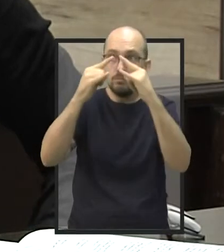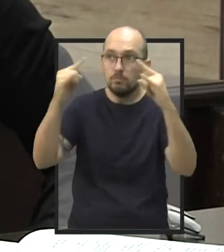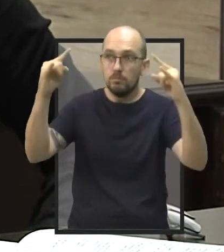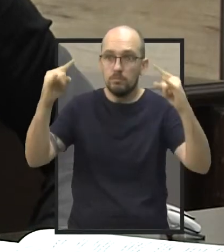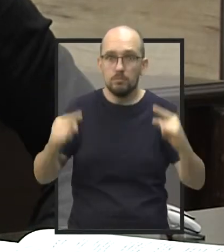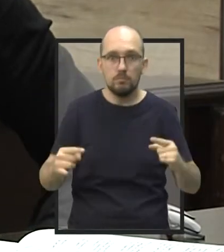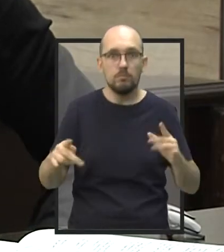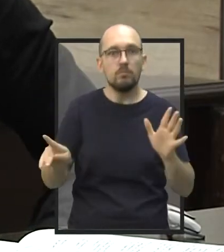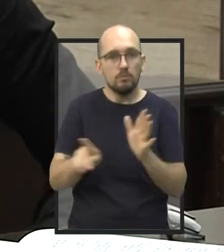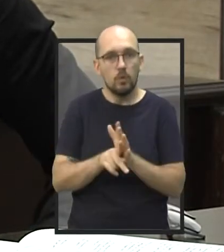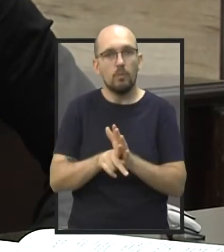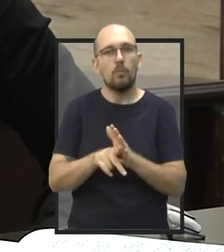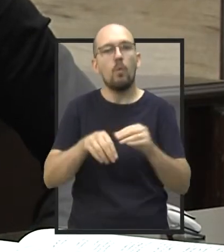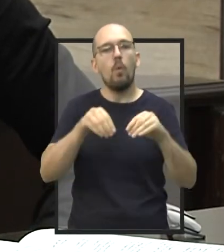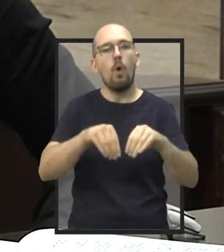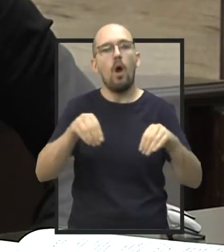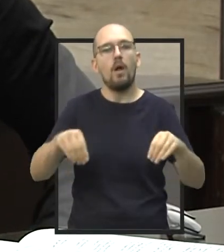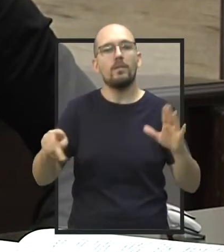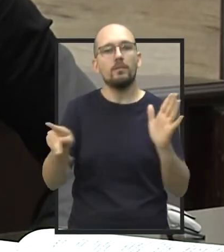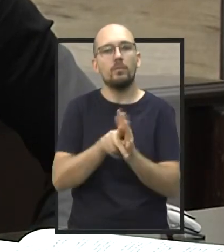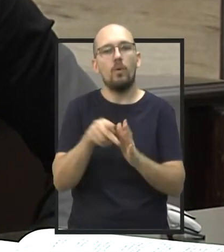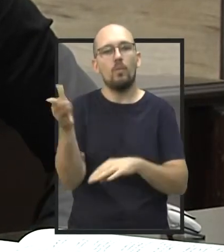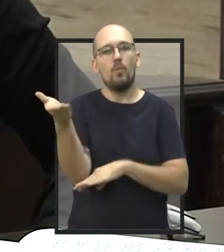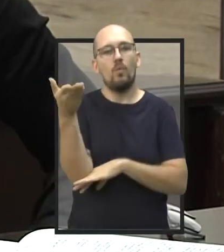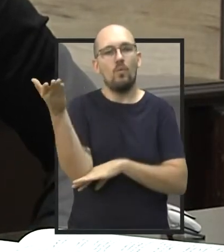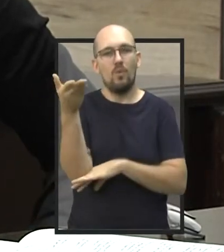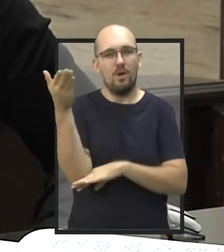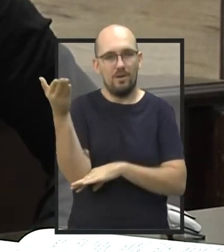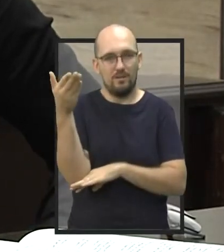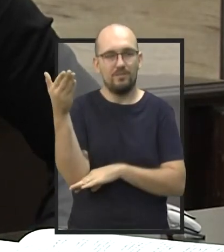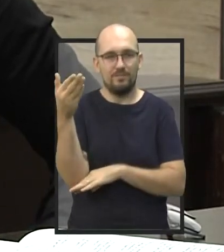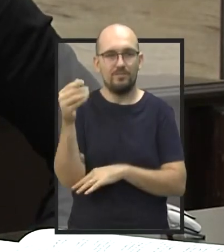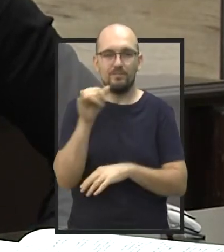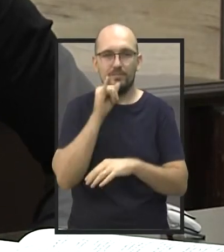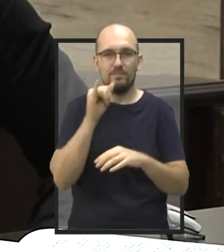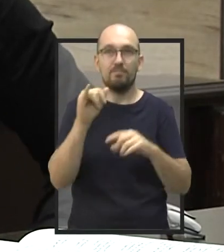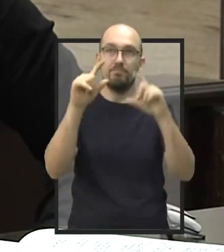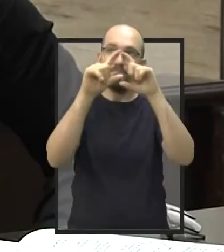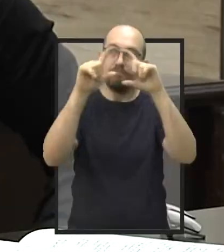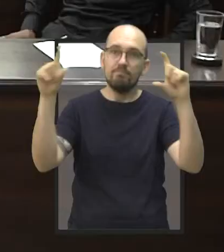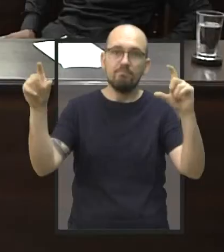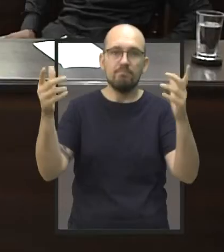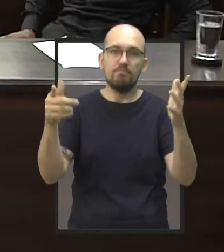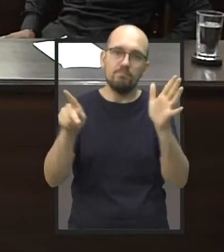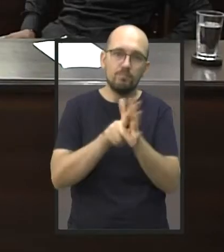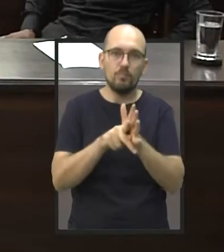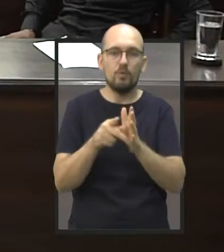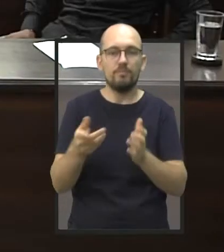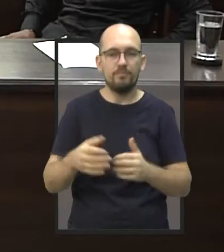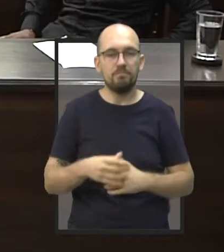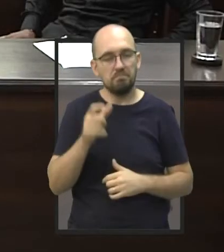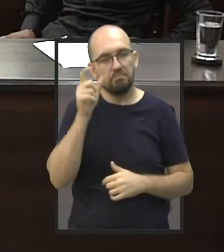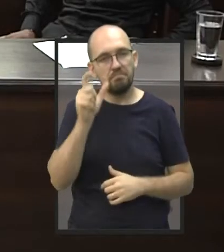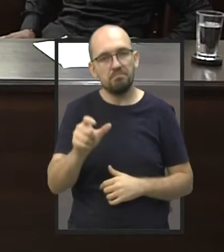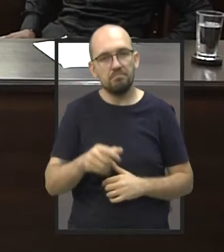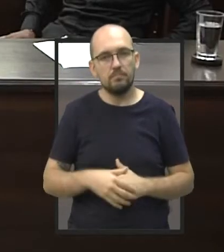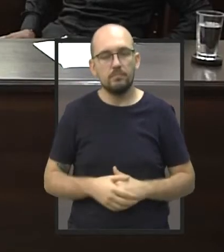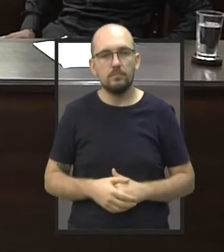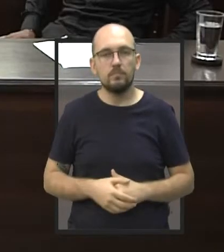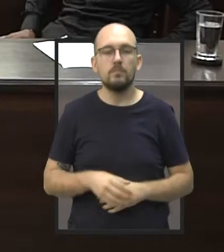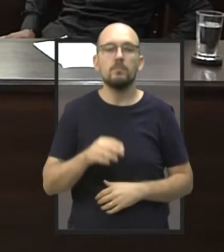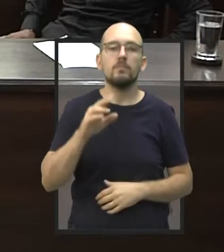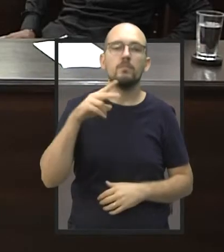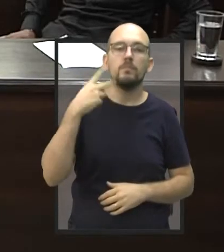deles como a horta dos moradores de rua, uma banca dos moradores de rua, acho que seria muito interessante. Vereador, ainda nessa questão de